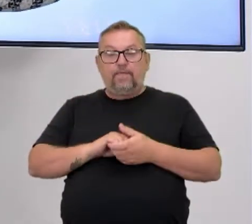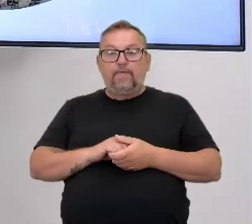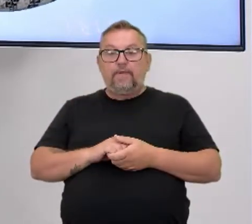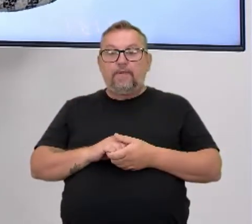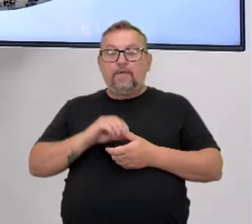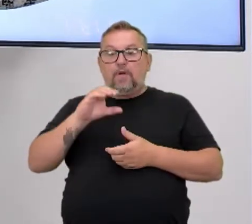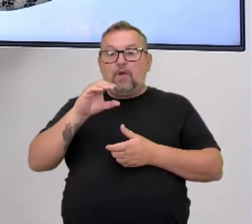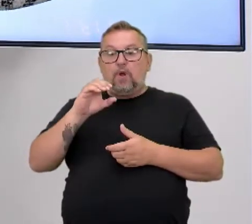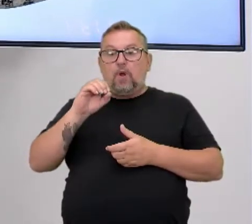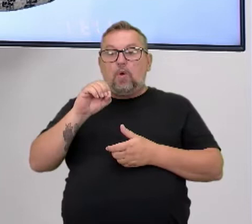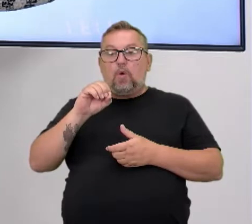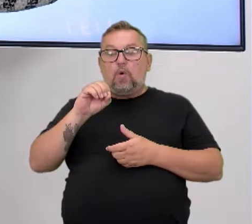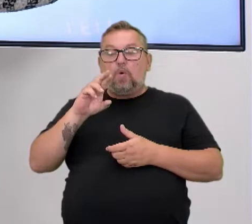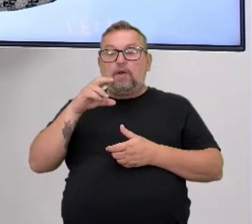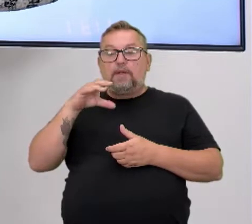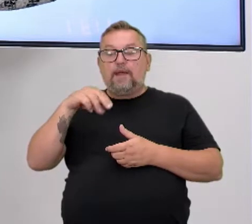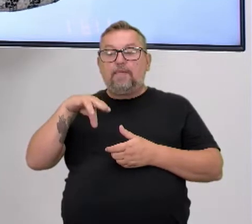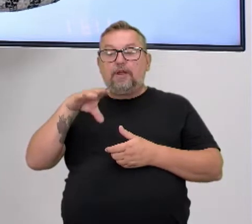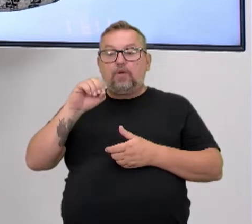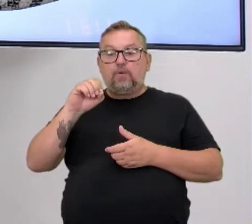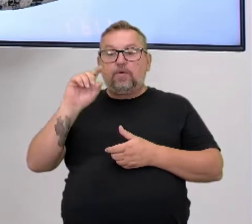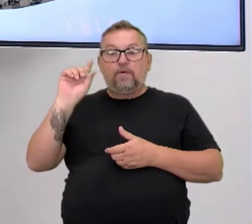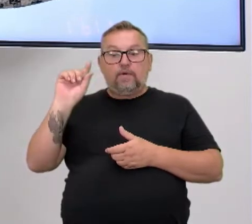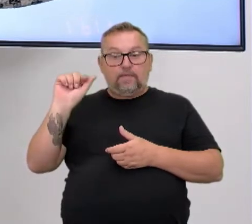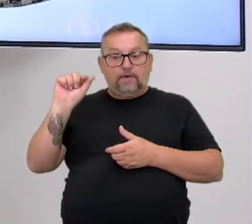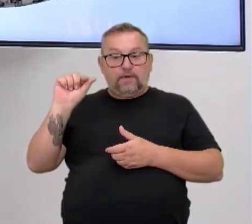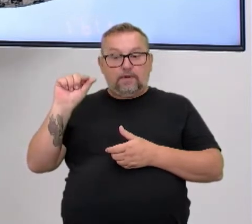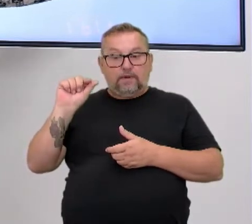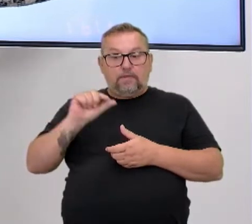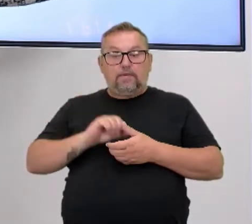e orçamento financeiro.